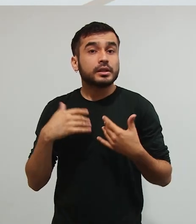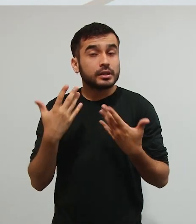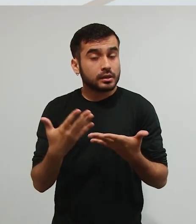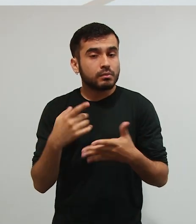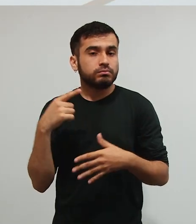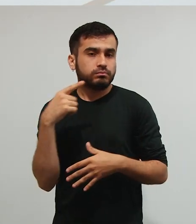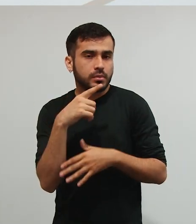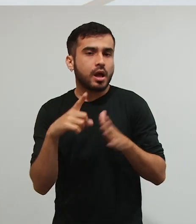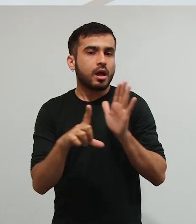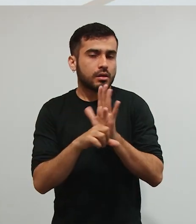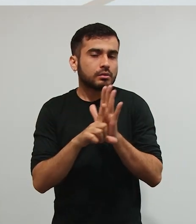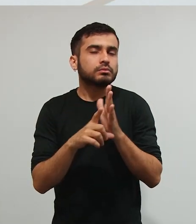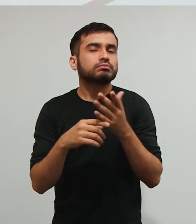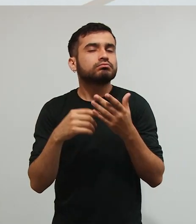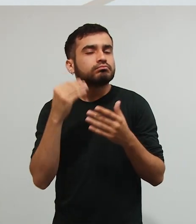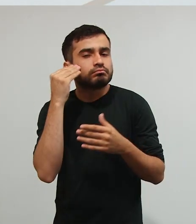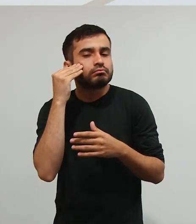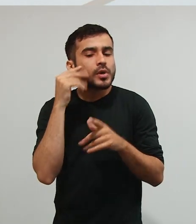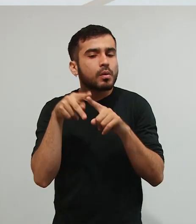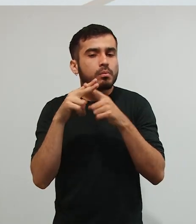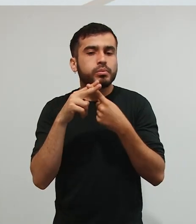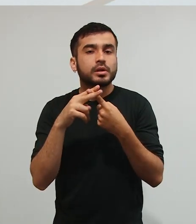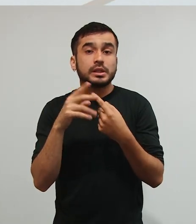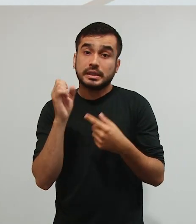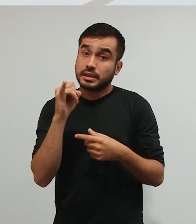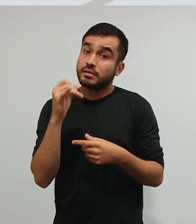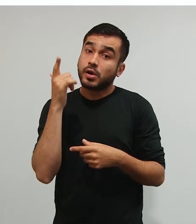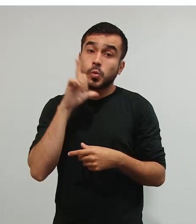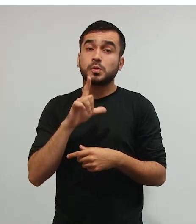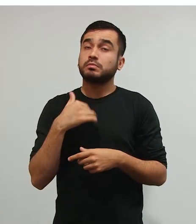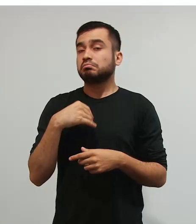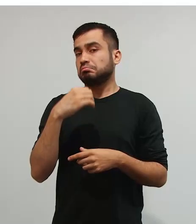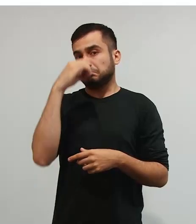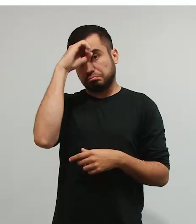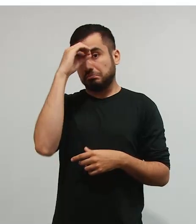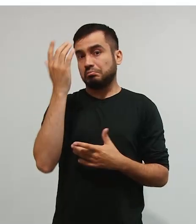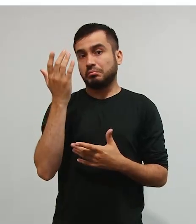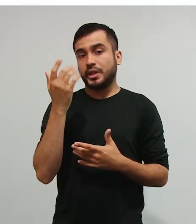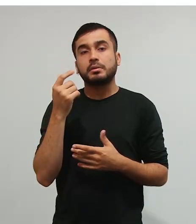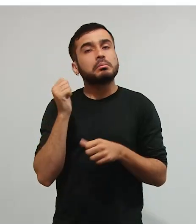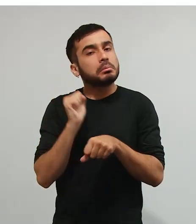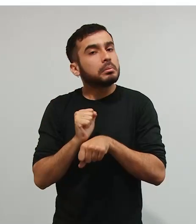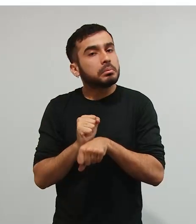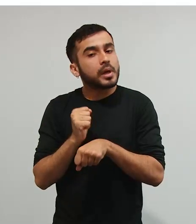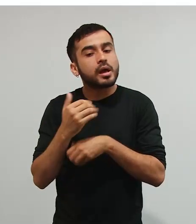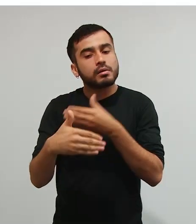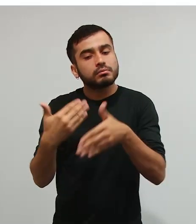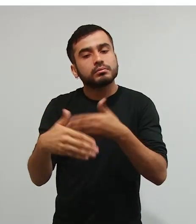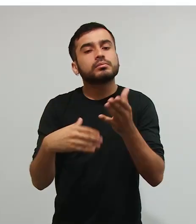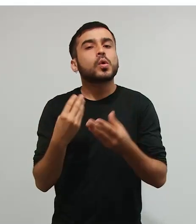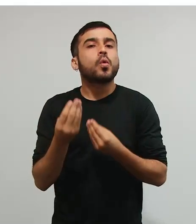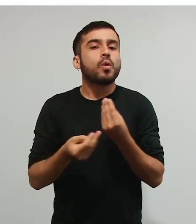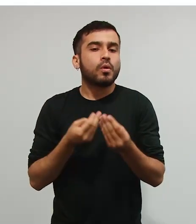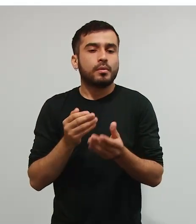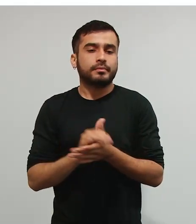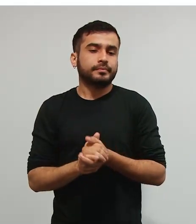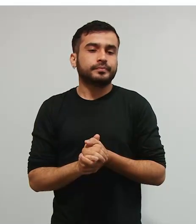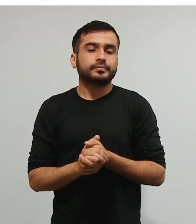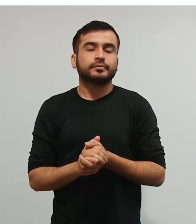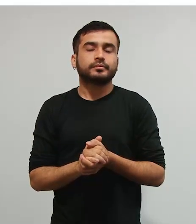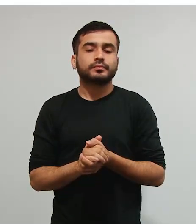corrigir esse defeito. Vai conseguir? Não sei. Vamos ter que aguardar aí as cenas dos próximos capítulos, né,